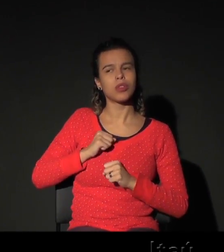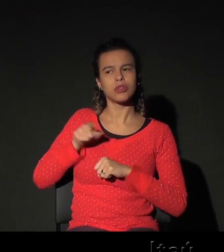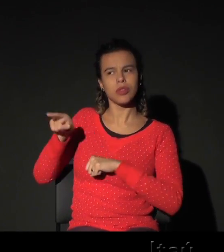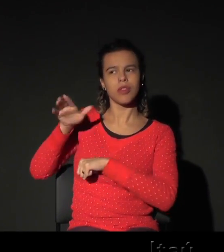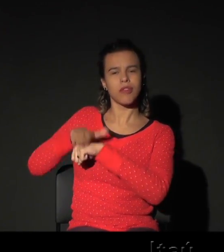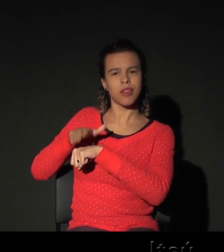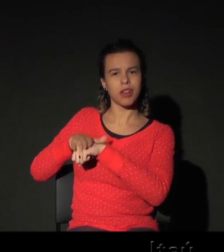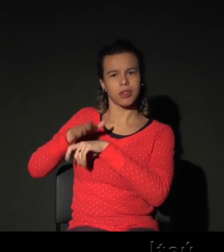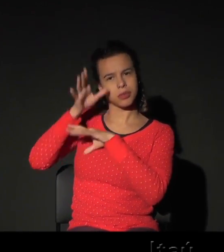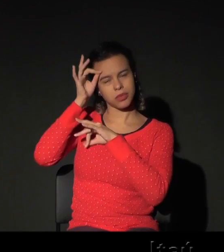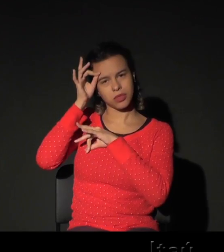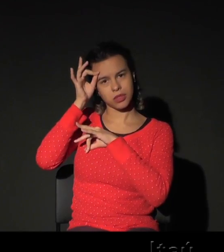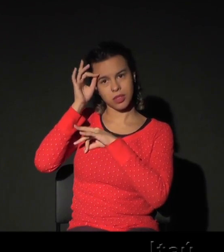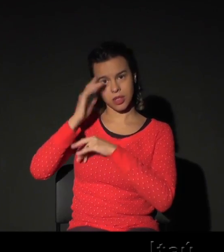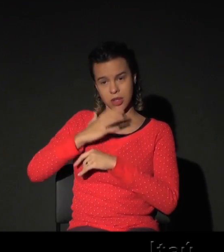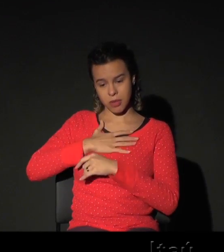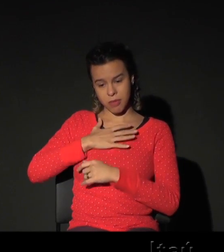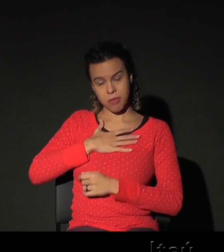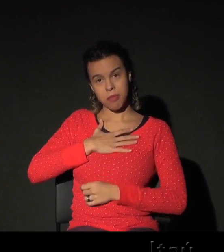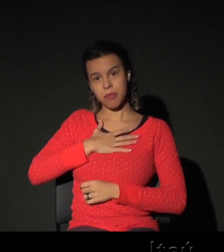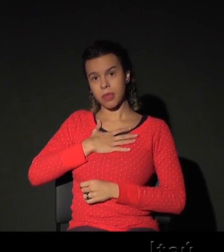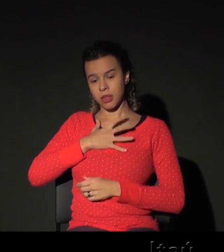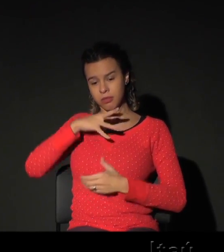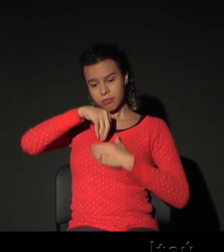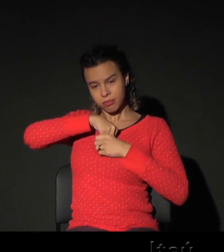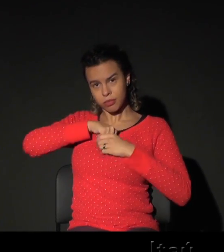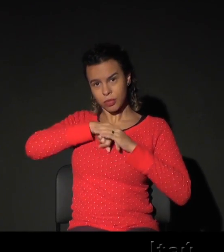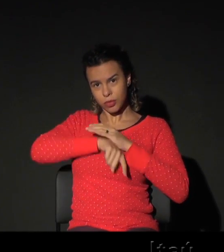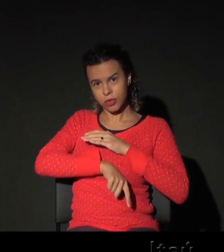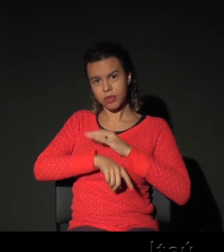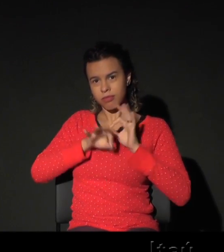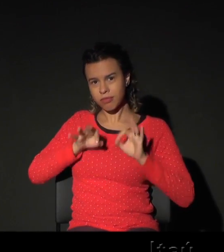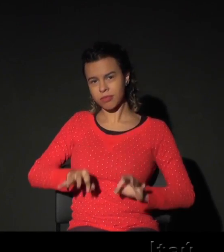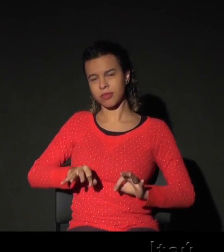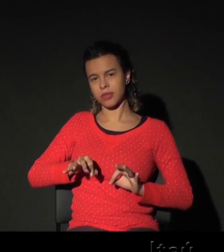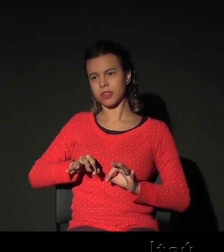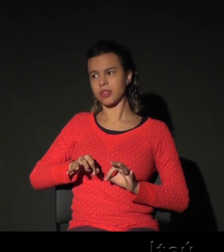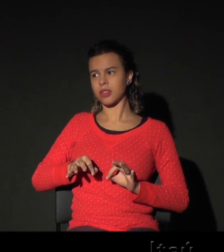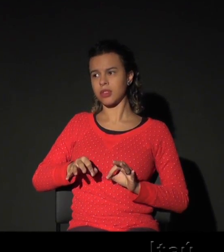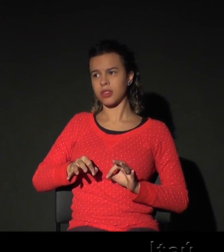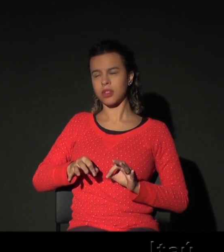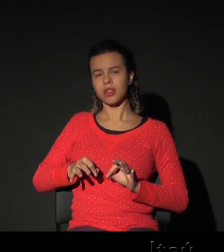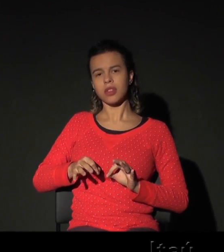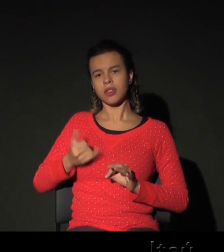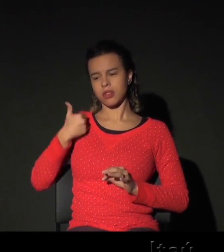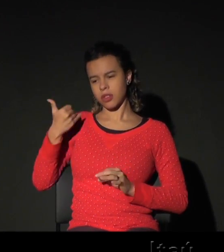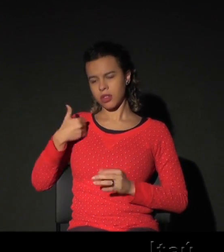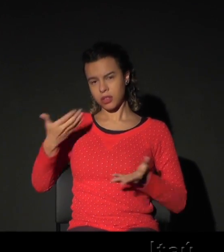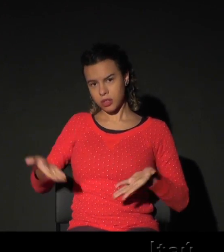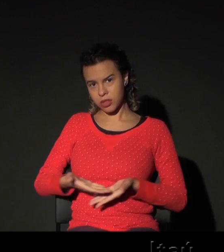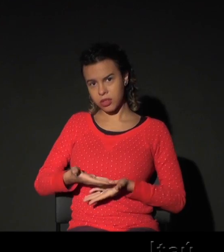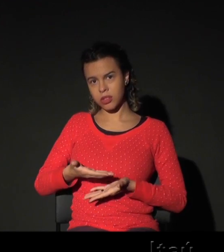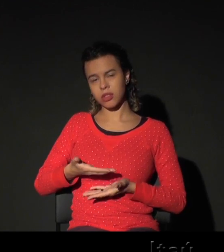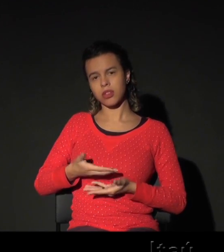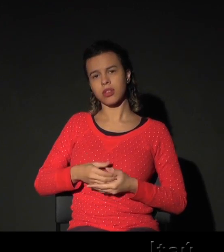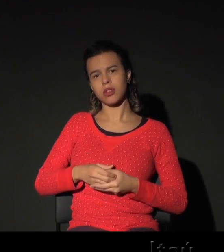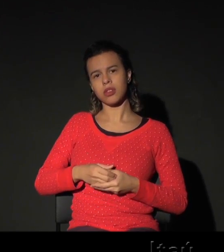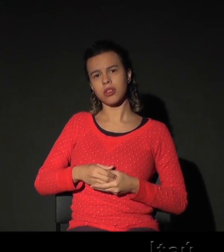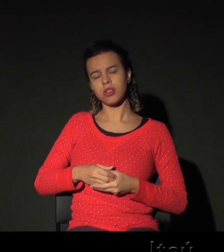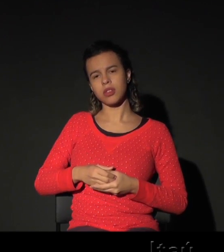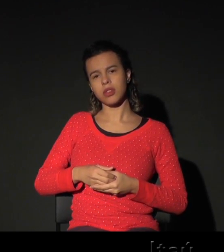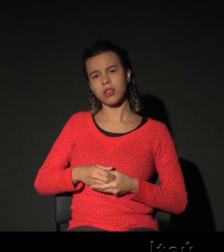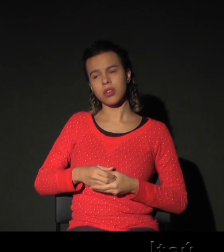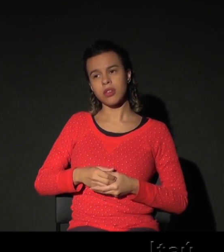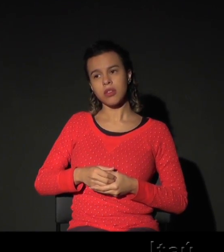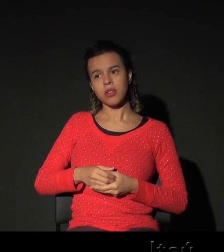quem eu faça mas a minha a minha a minha Essência É mesmo hoje com essa idade que eu tenho é de